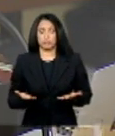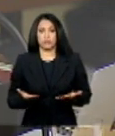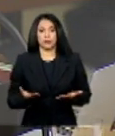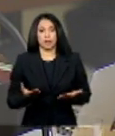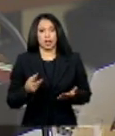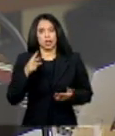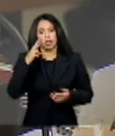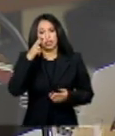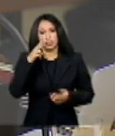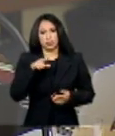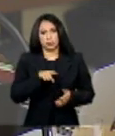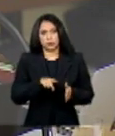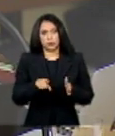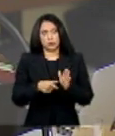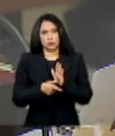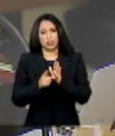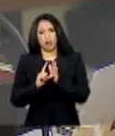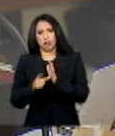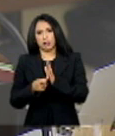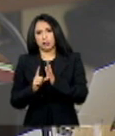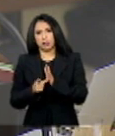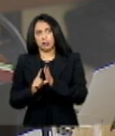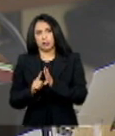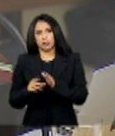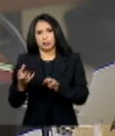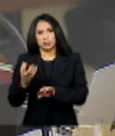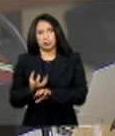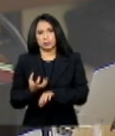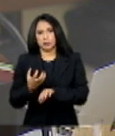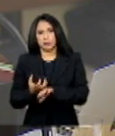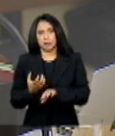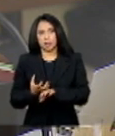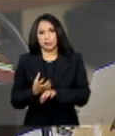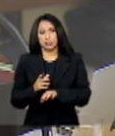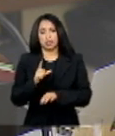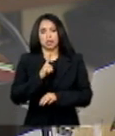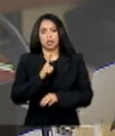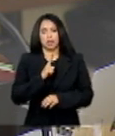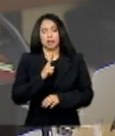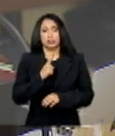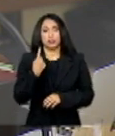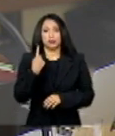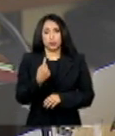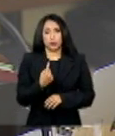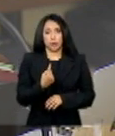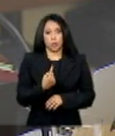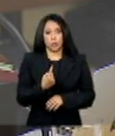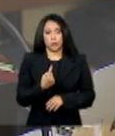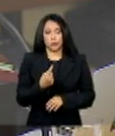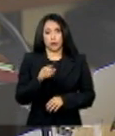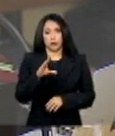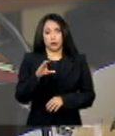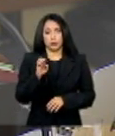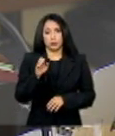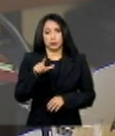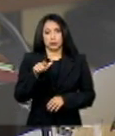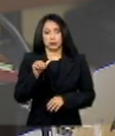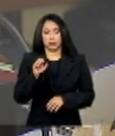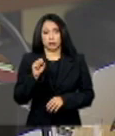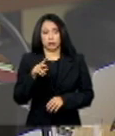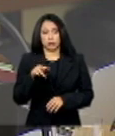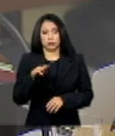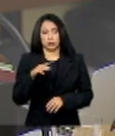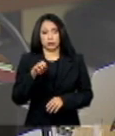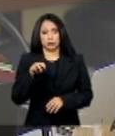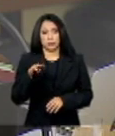localizei 11 é e matéria análoga dominici ao sul de melo e em que sua excelência disse